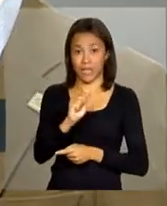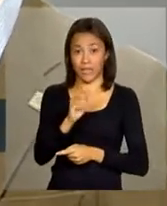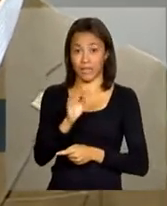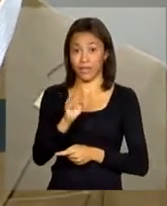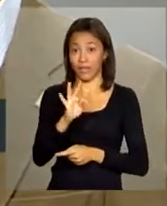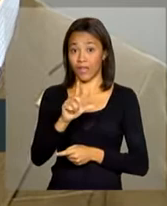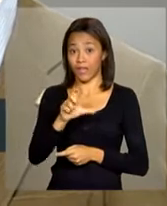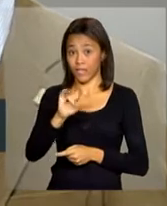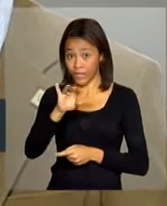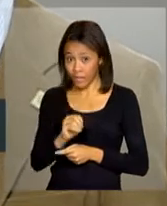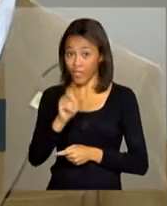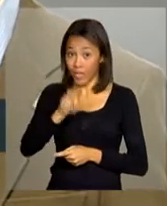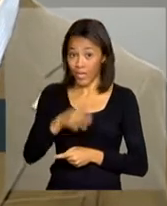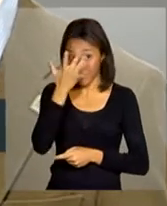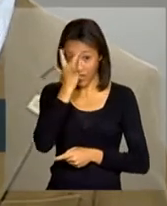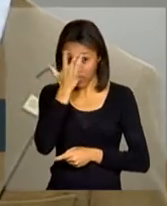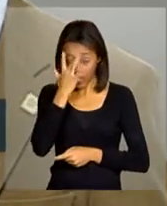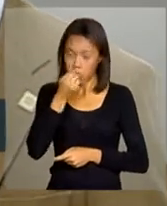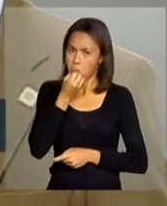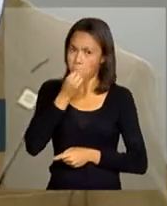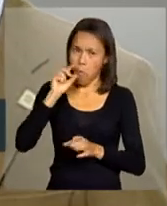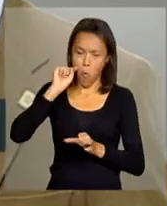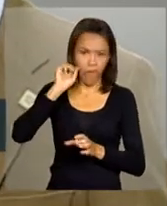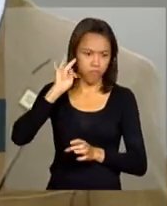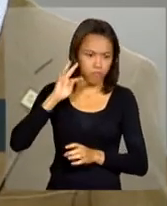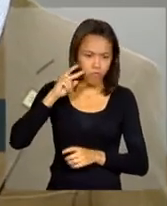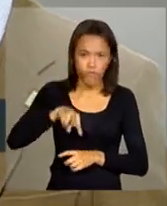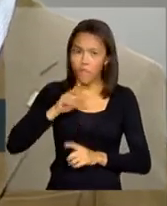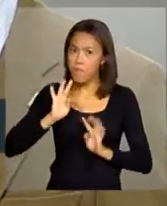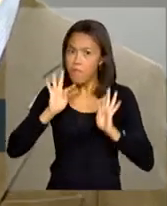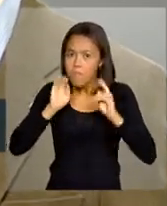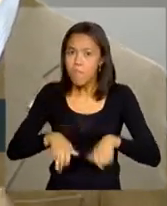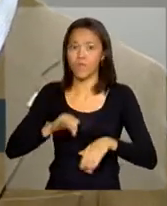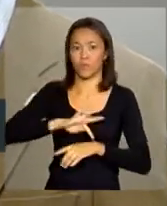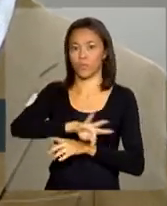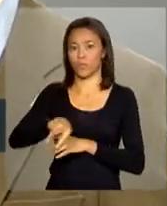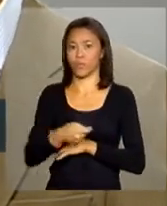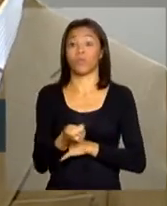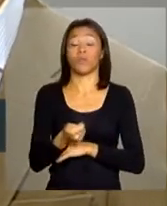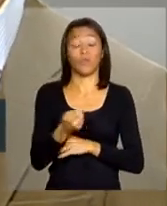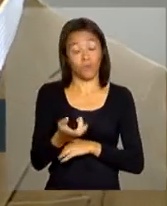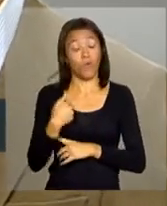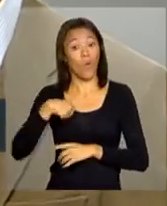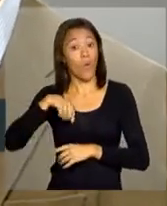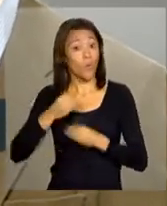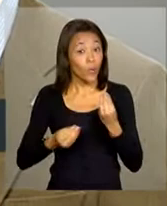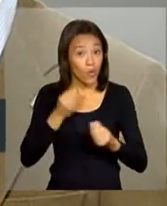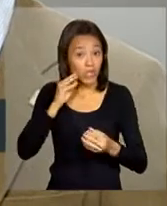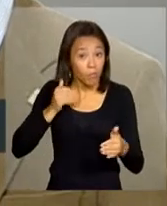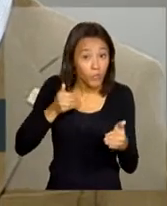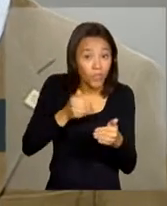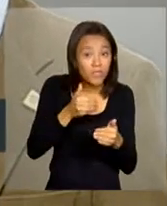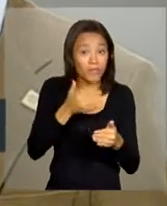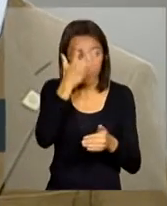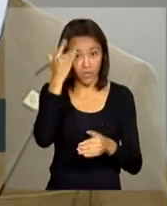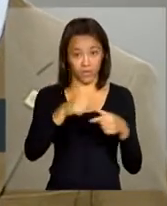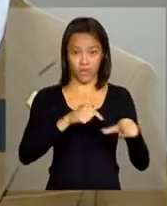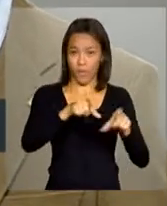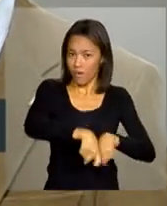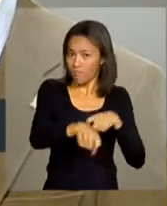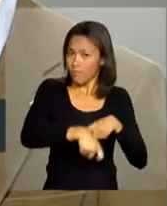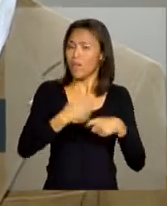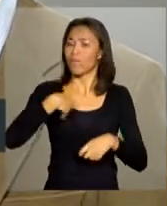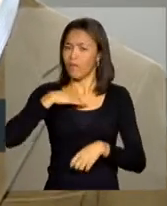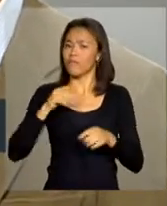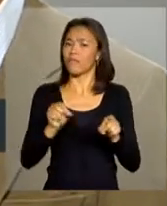um satélite indiano que é uma precisão muito grande e naturalmente como a gente conseguiu se aproximar do Produtor a gente tem